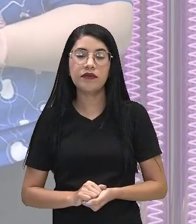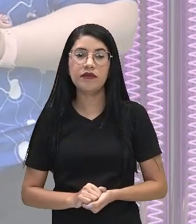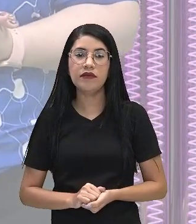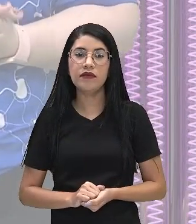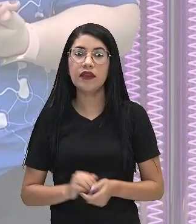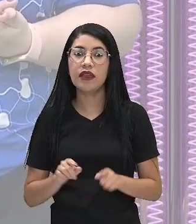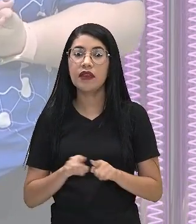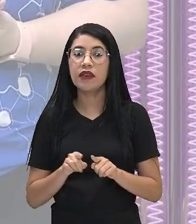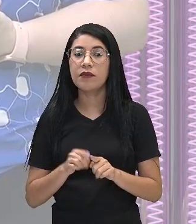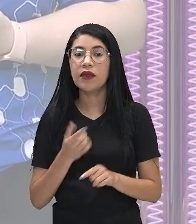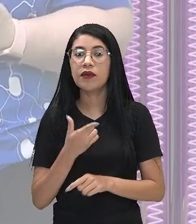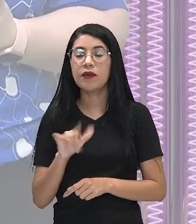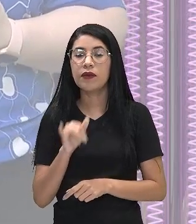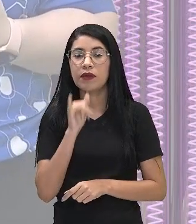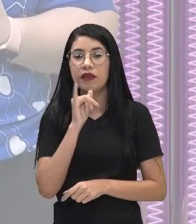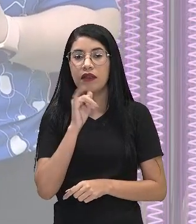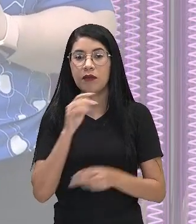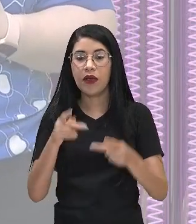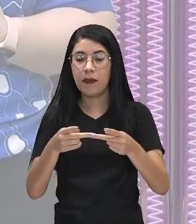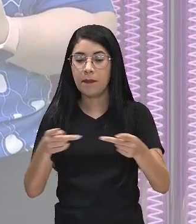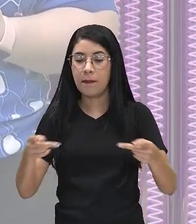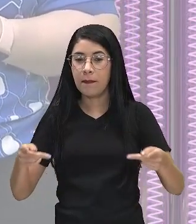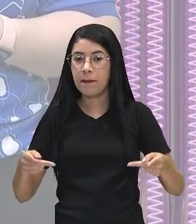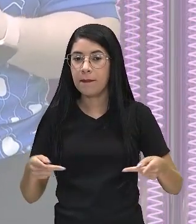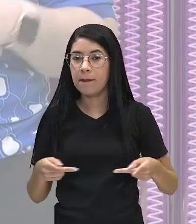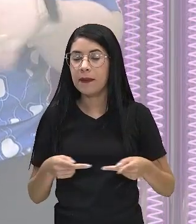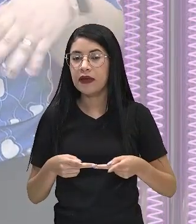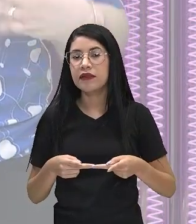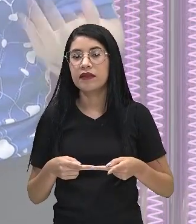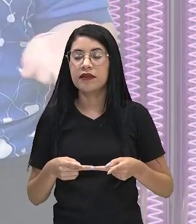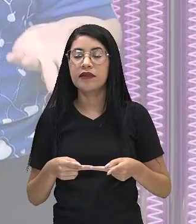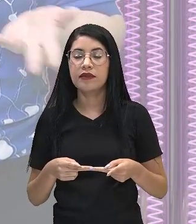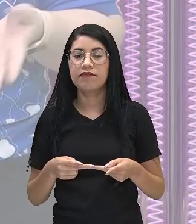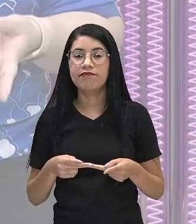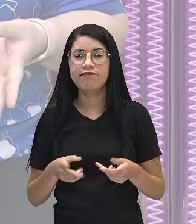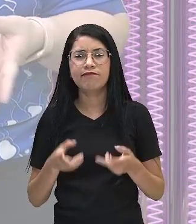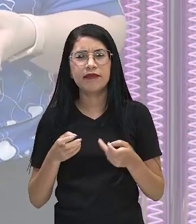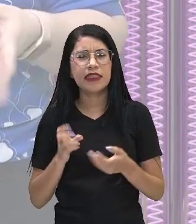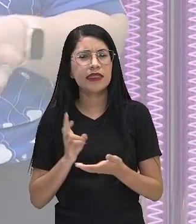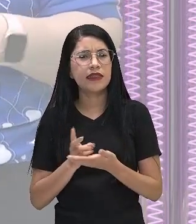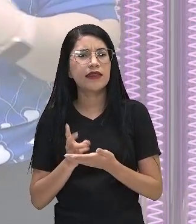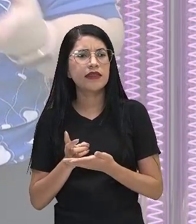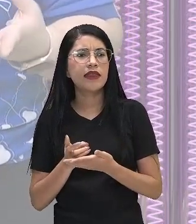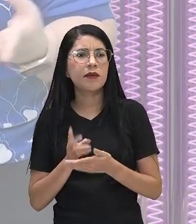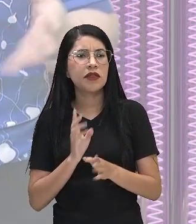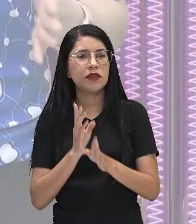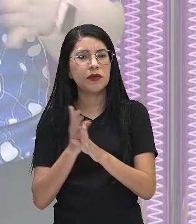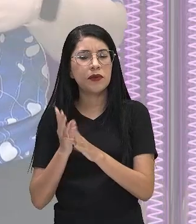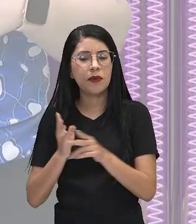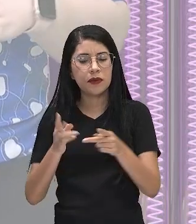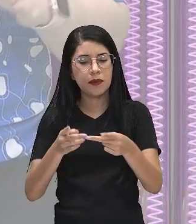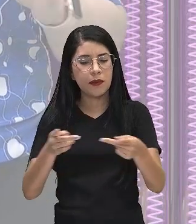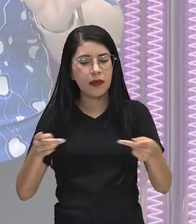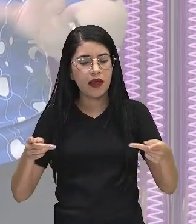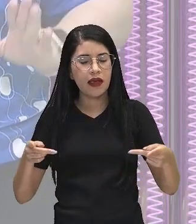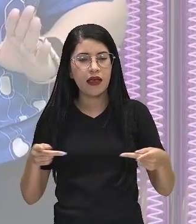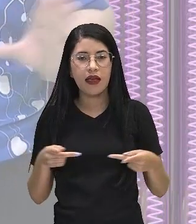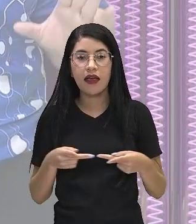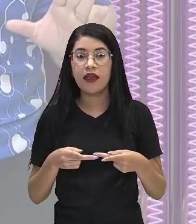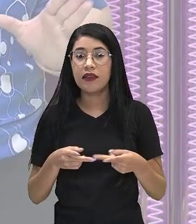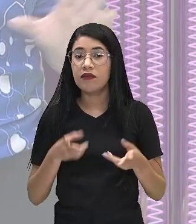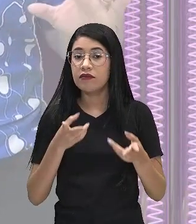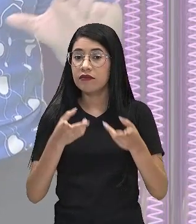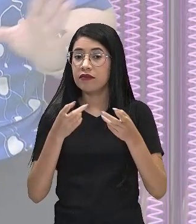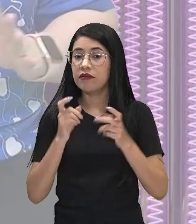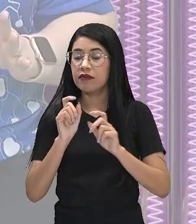ter aqui, olha só, a caixa de uma pizza, né? Olha só, a gente sempre costuma ver aí, né, caixa de pizza. Então agora você já vai